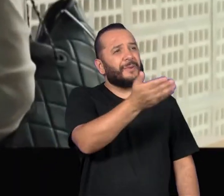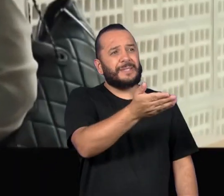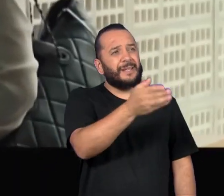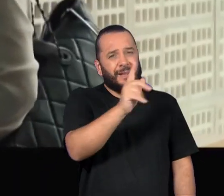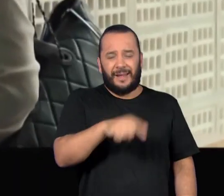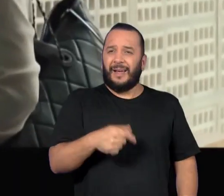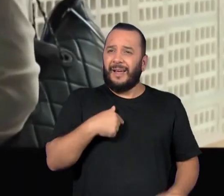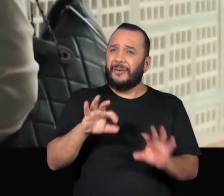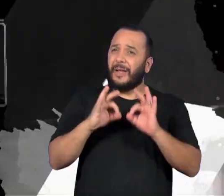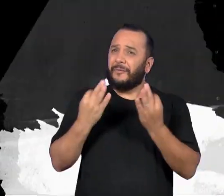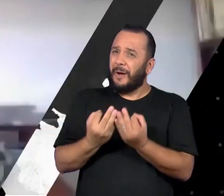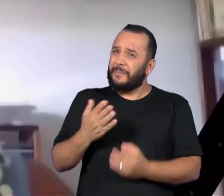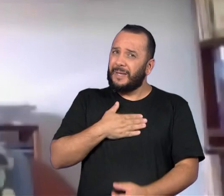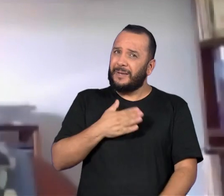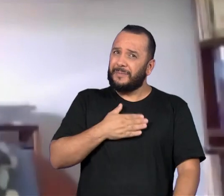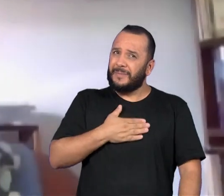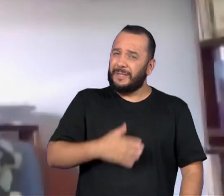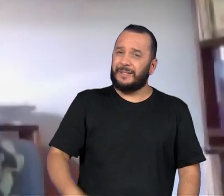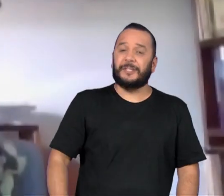da família, né?